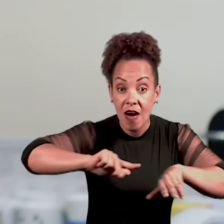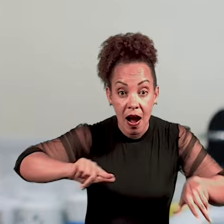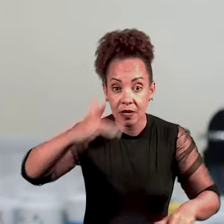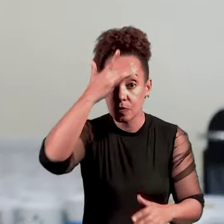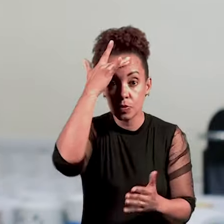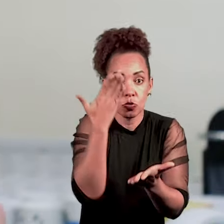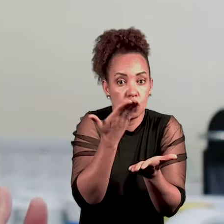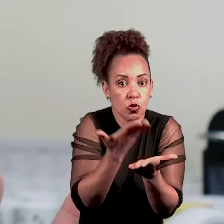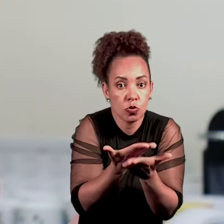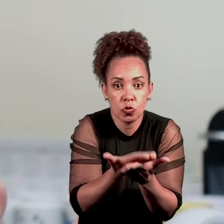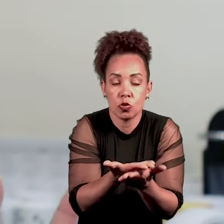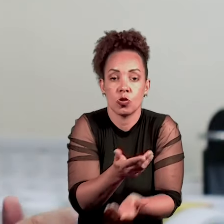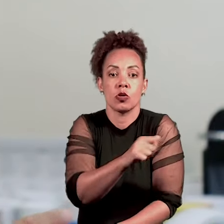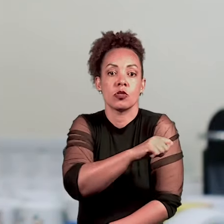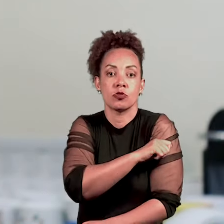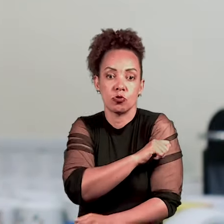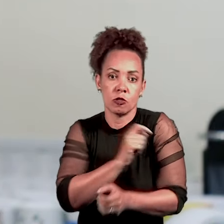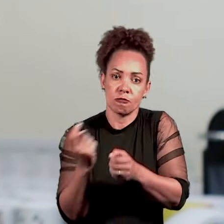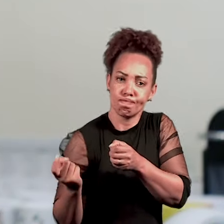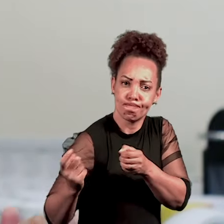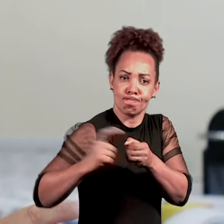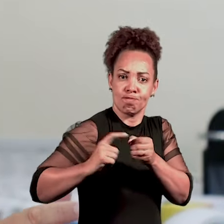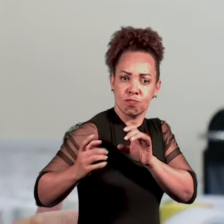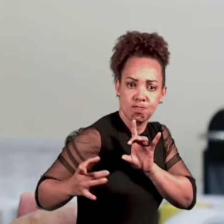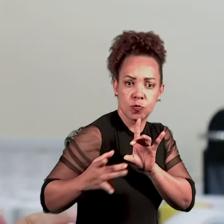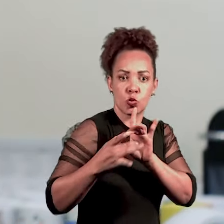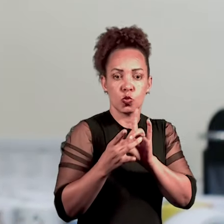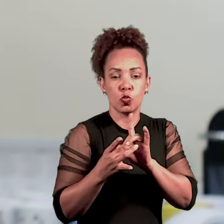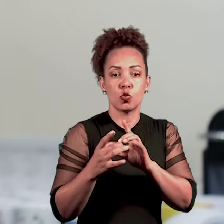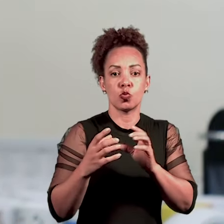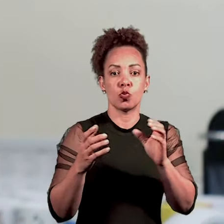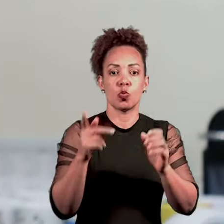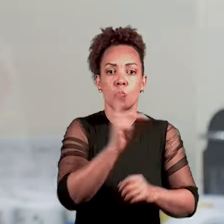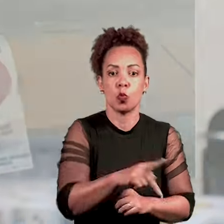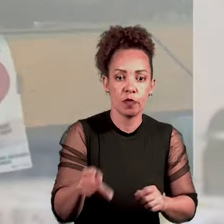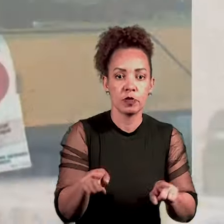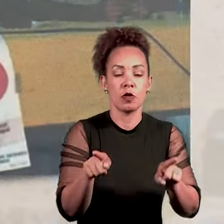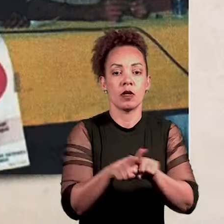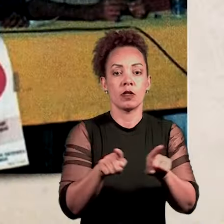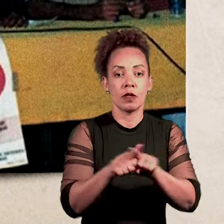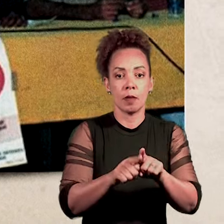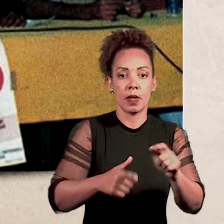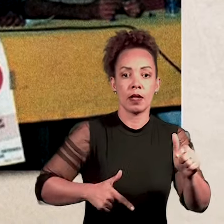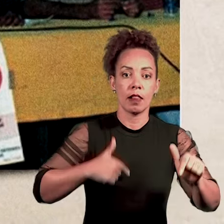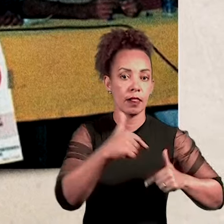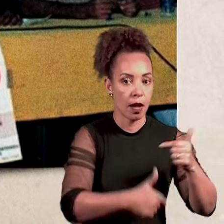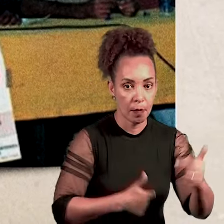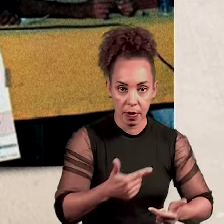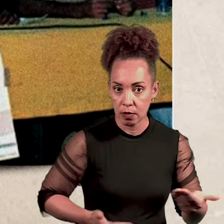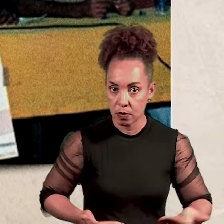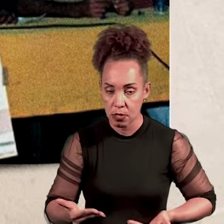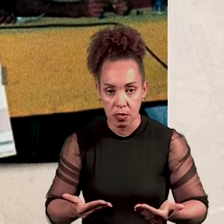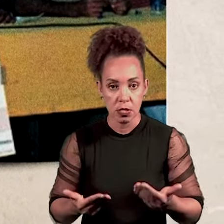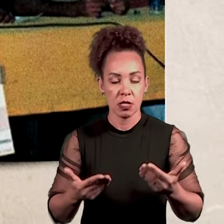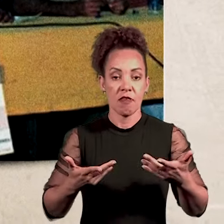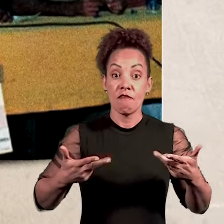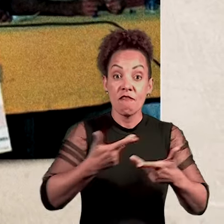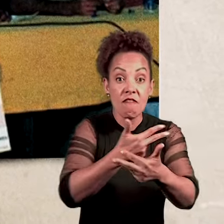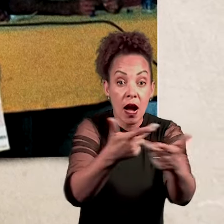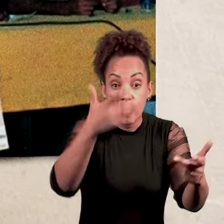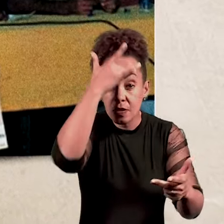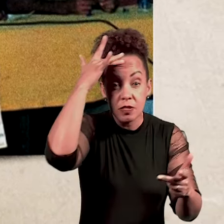Vários estudantes se uniram ao corpo docente, ao corpo técnico, e essa luta envolveu várias pessoas em toda a nossa